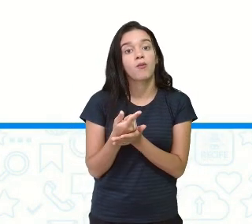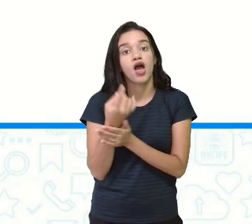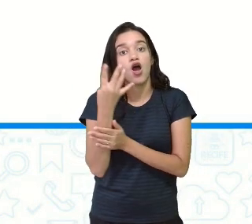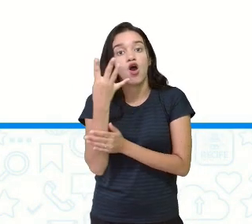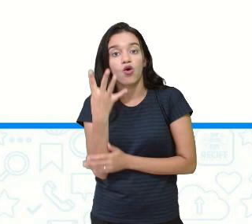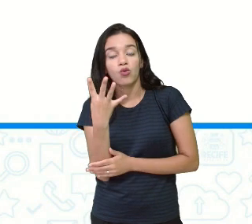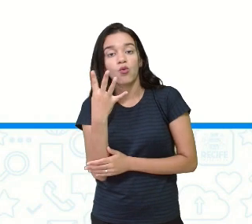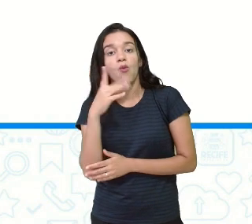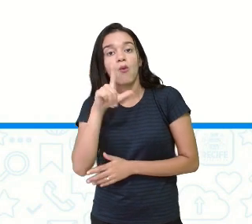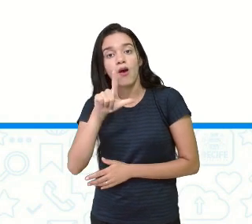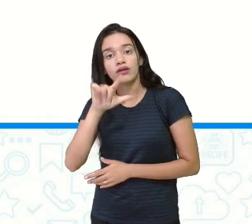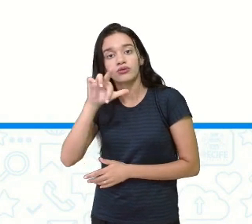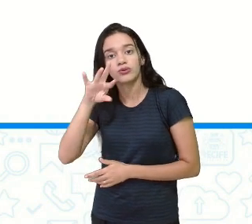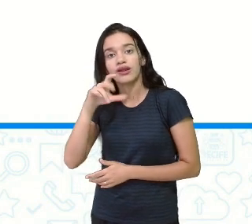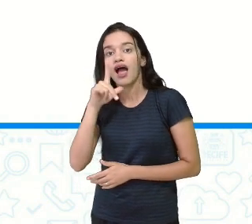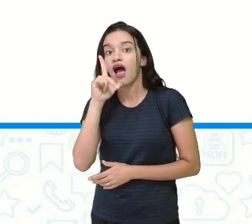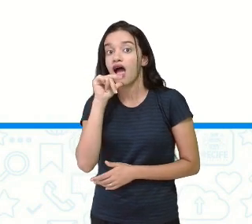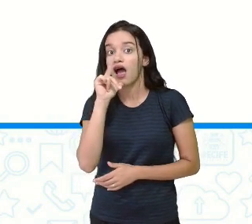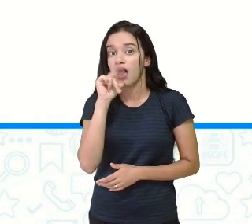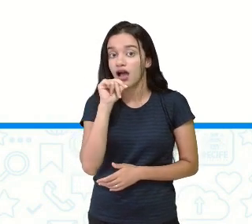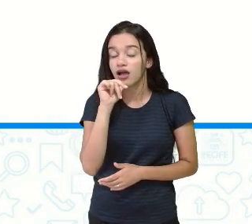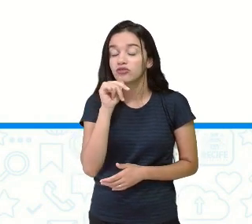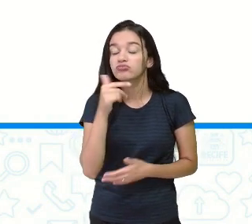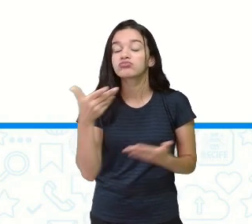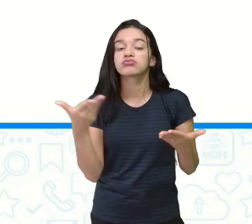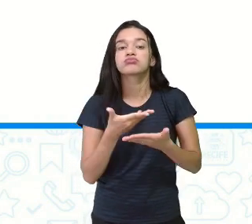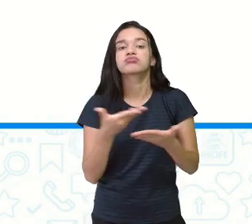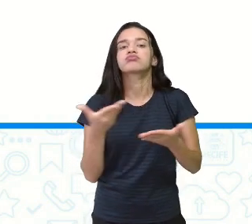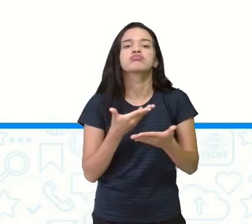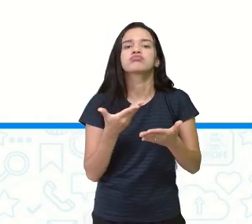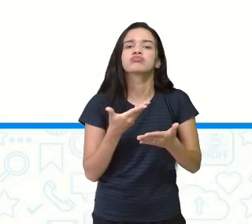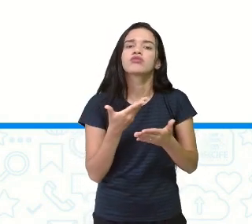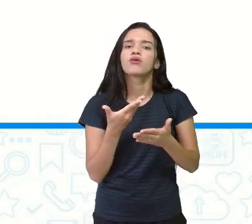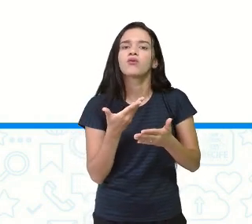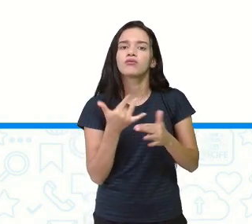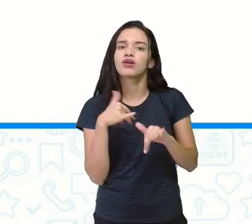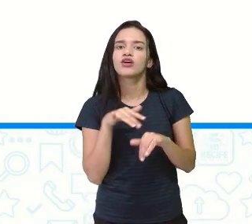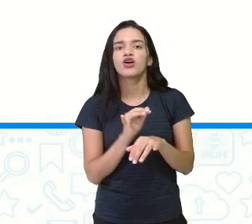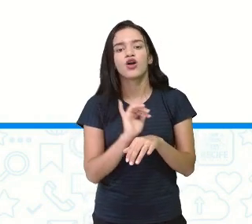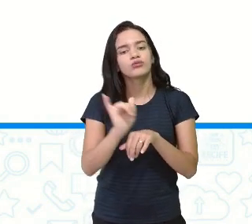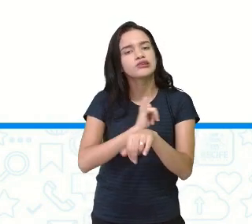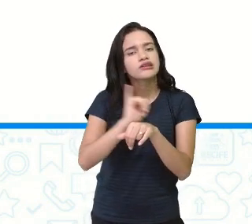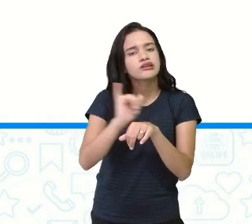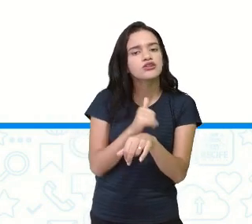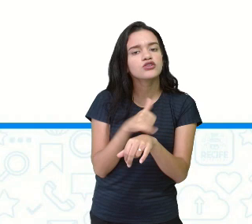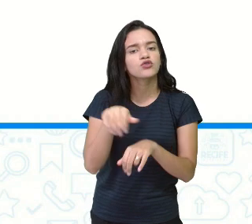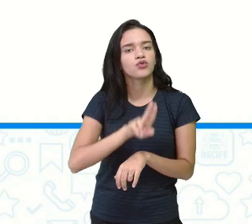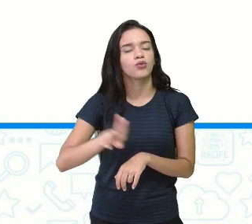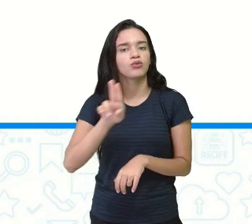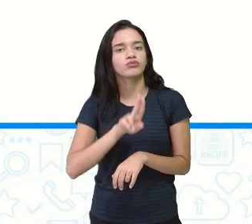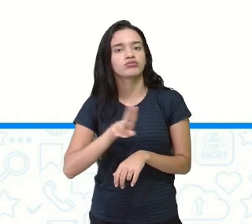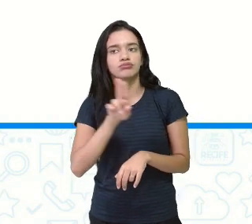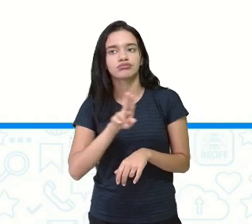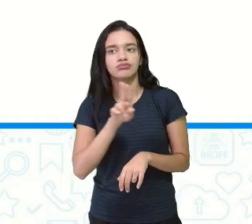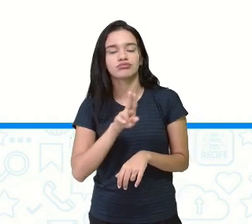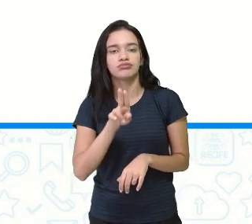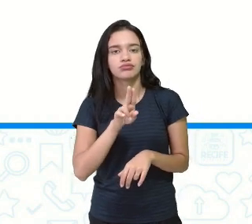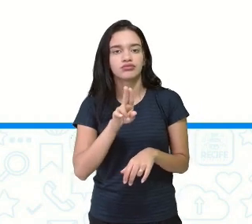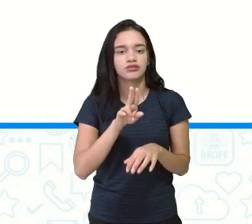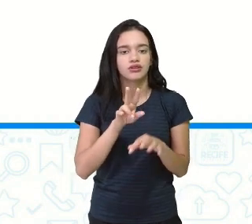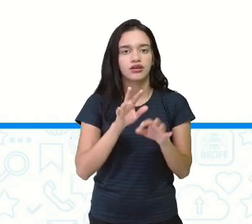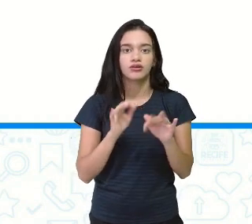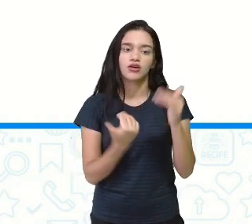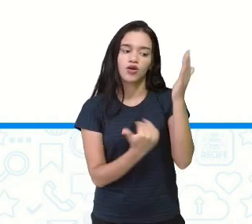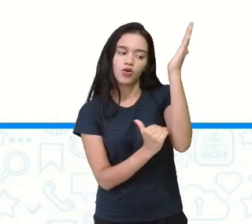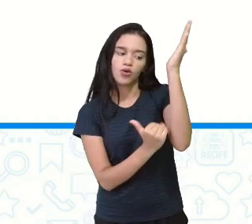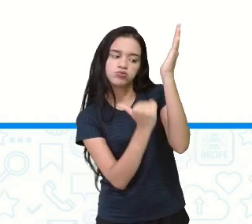4 litros de água. Qual unidade de medida está sendo utilizada para medir a água? A